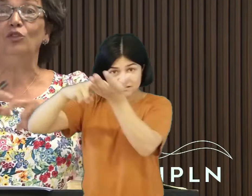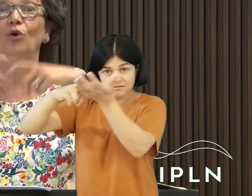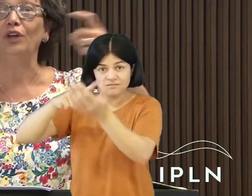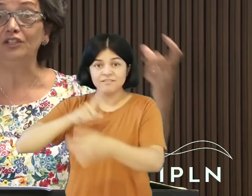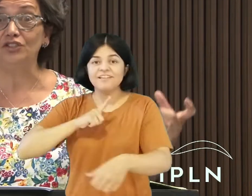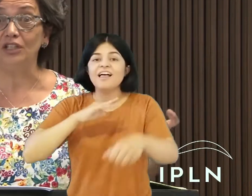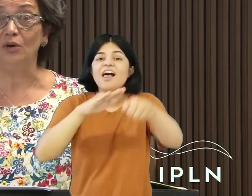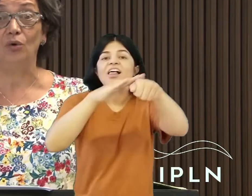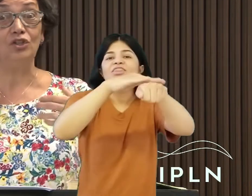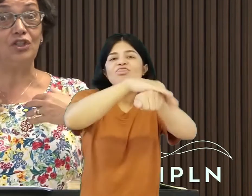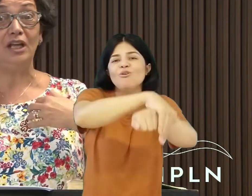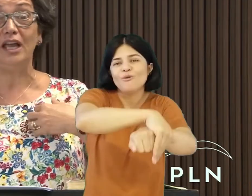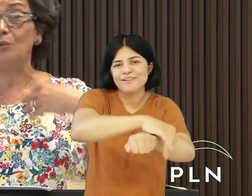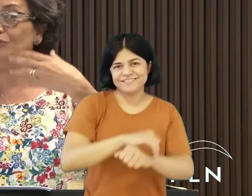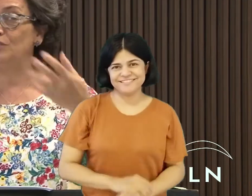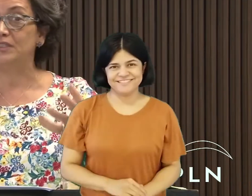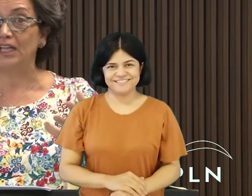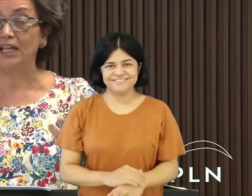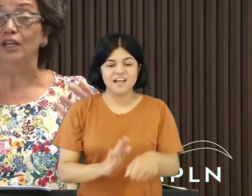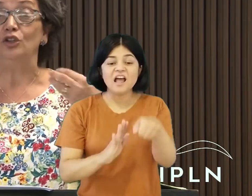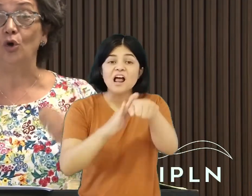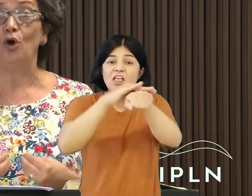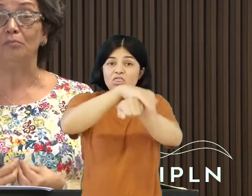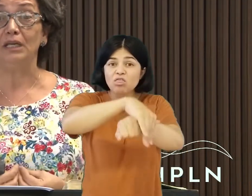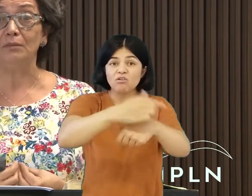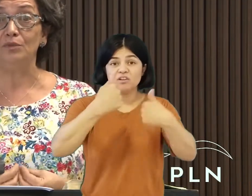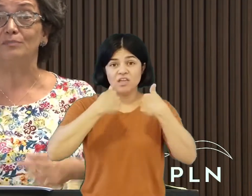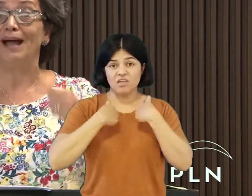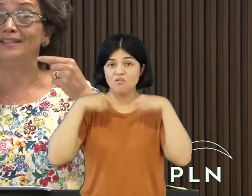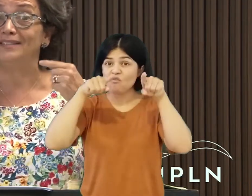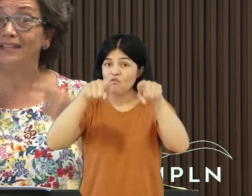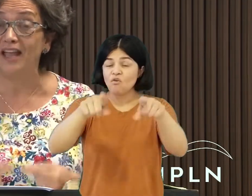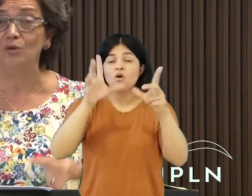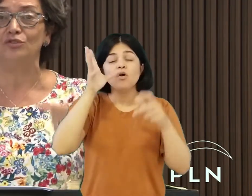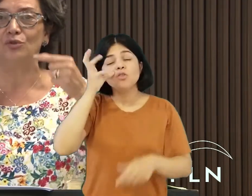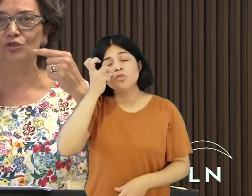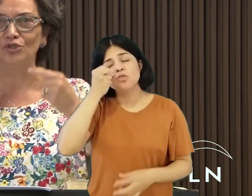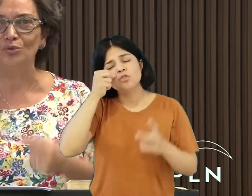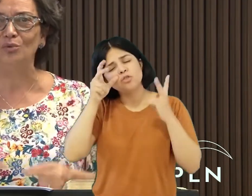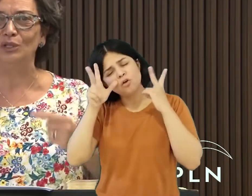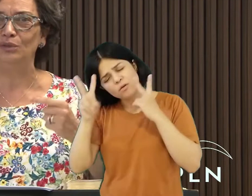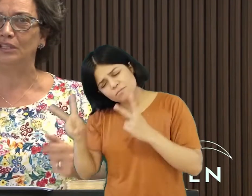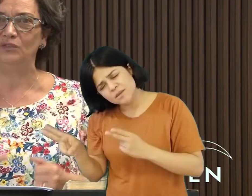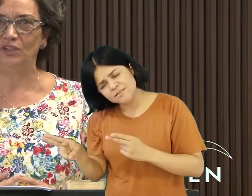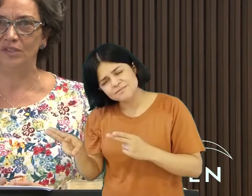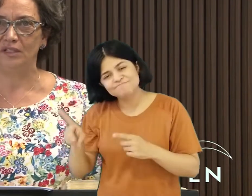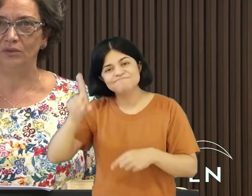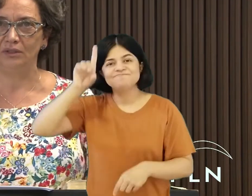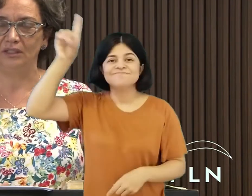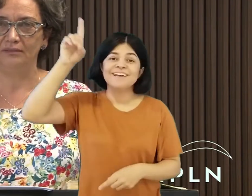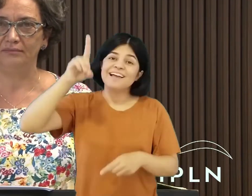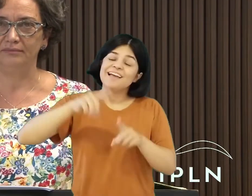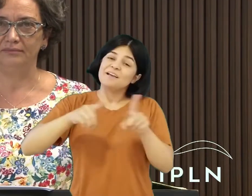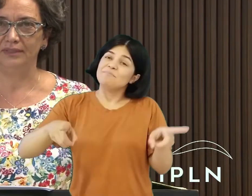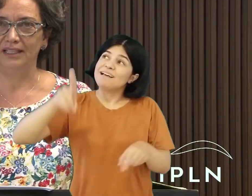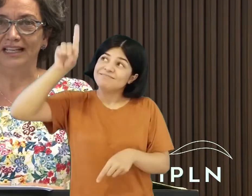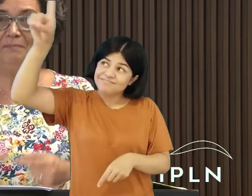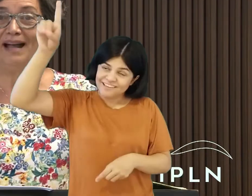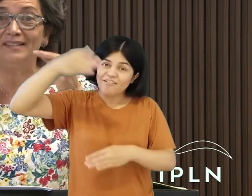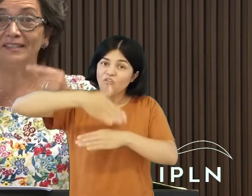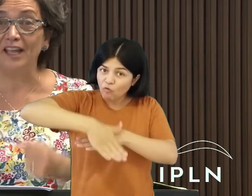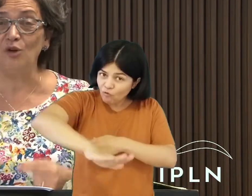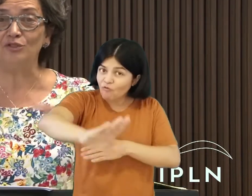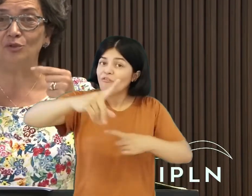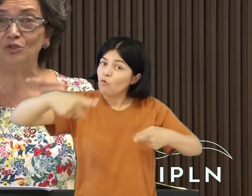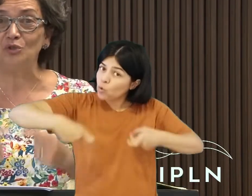Uma noite onde eu e você dormimos, mas Deus continua lutando a nossa luta.